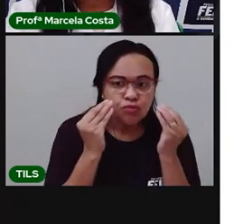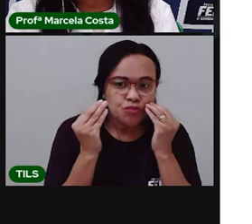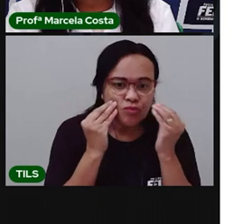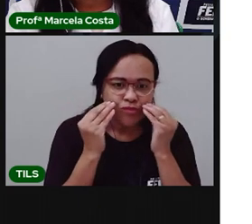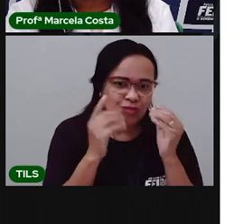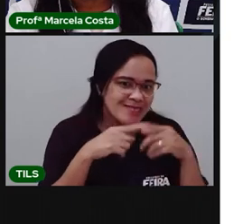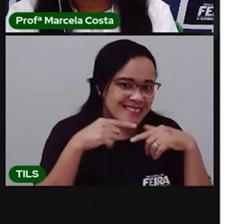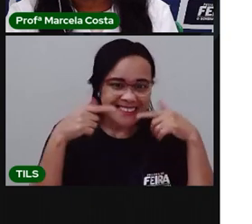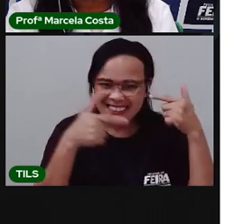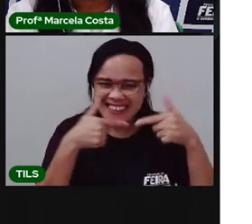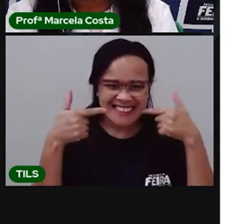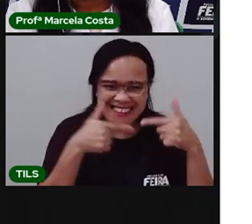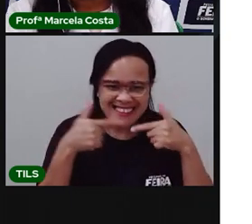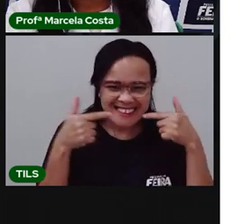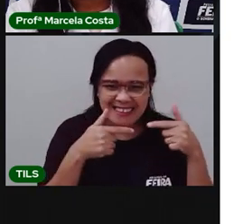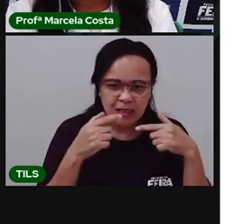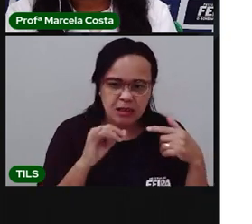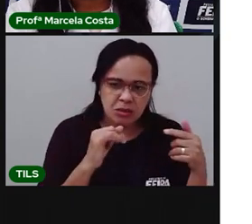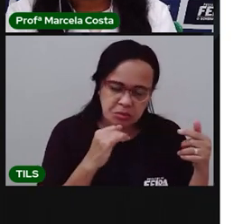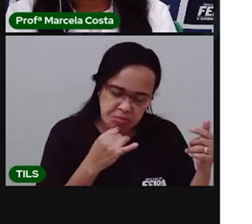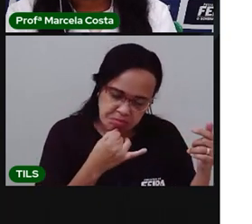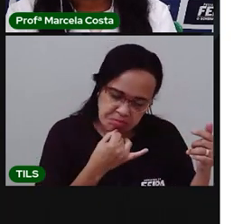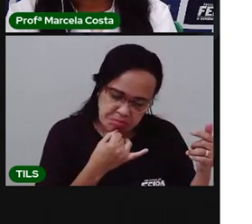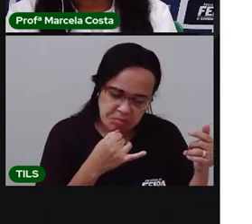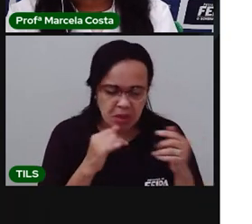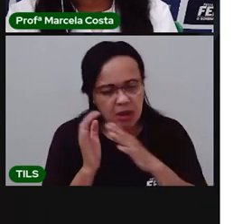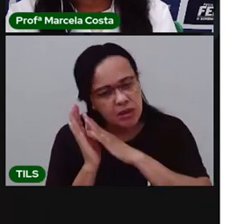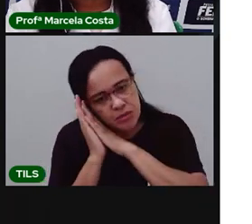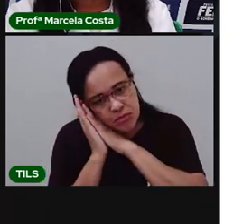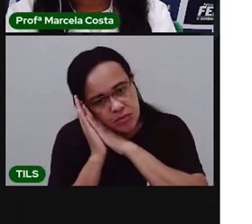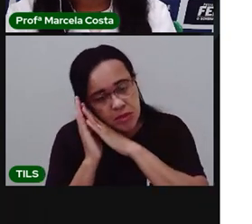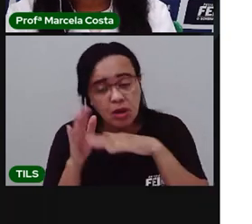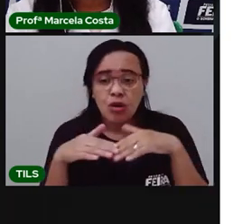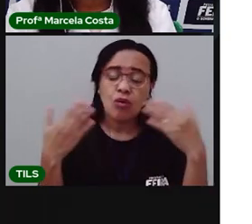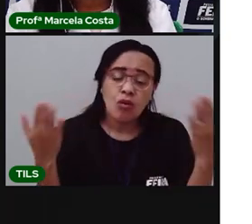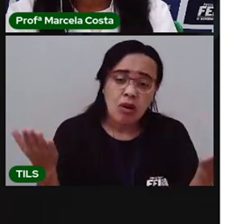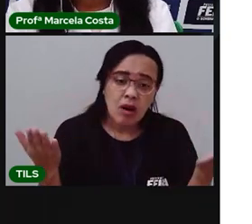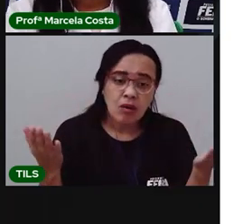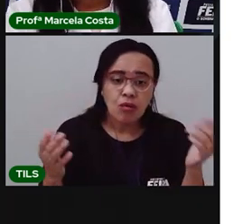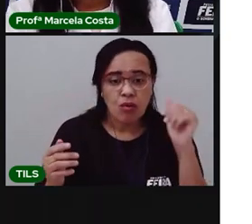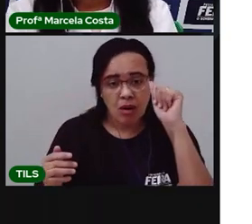está sorrindo, ela está chorando ou ela está dormindo?